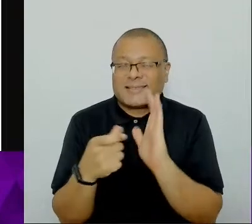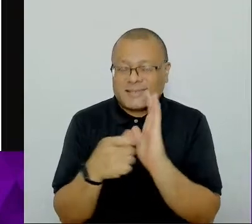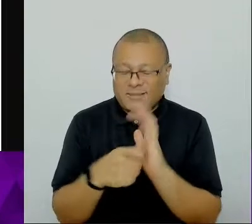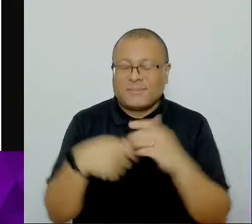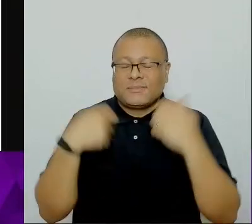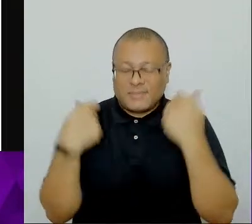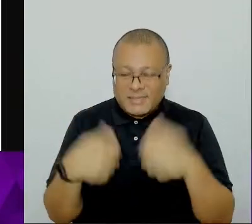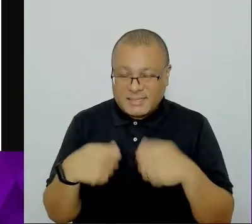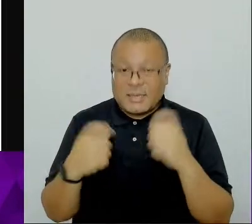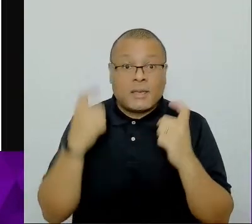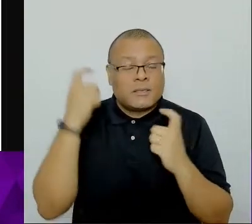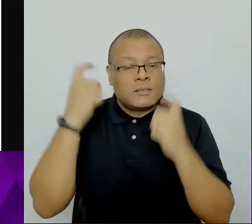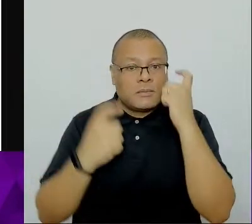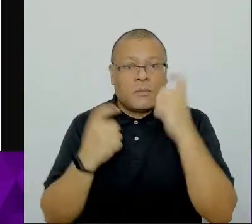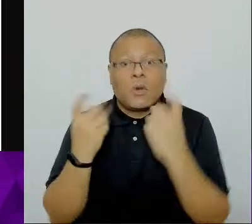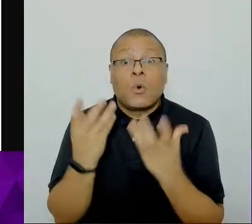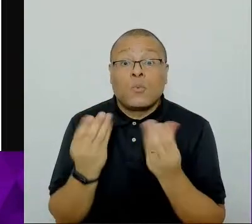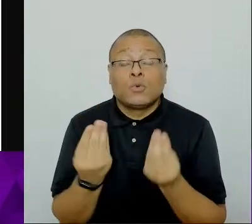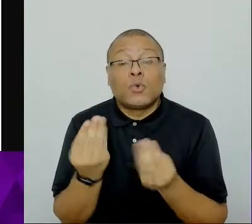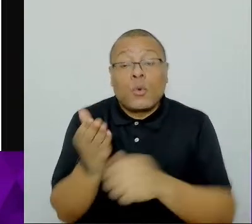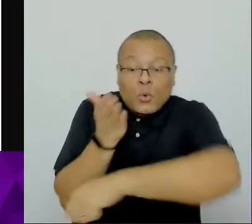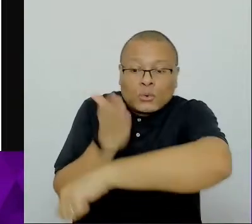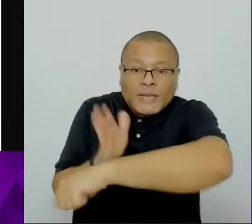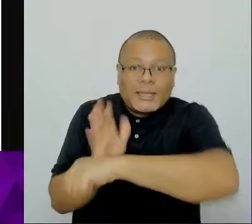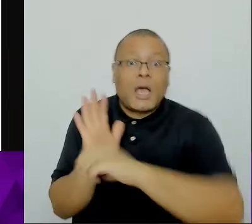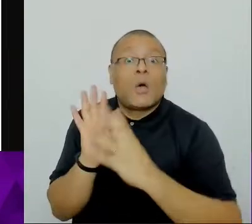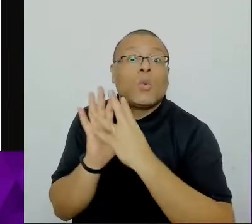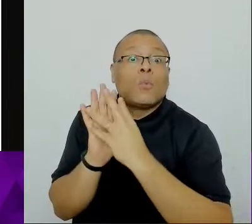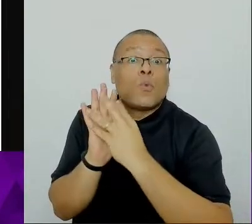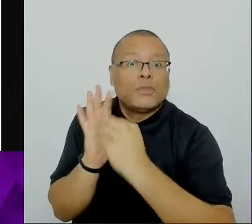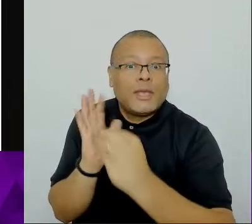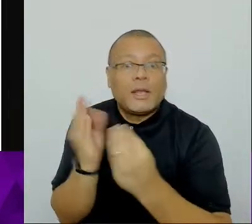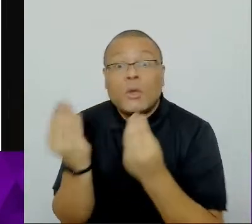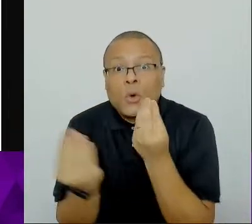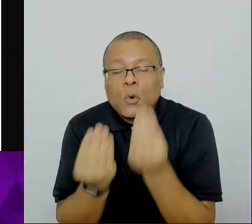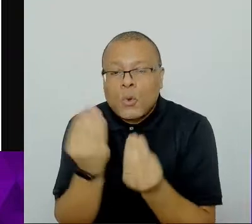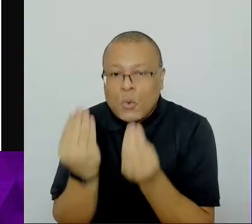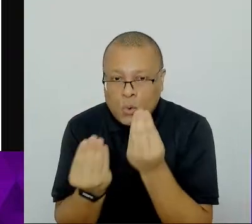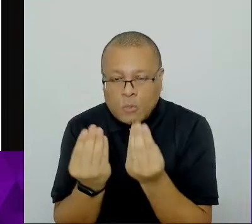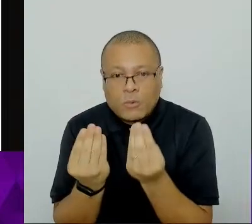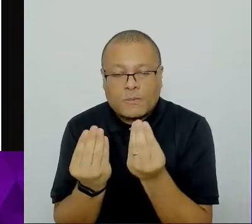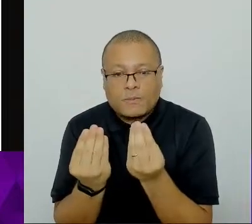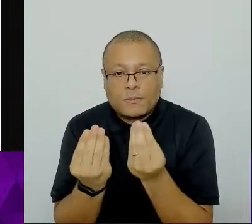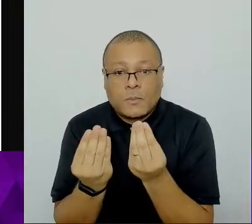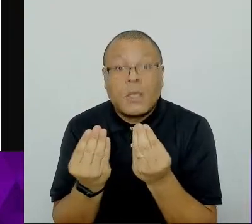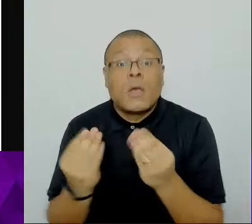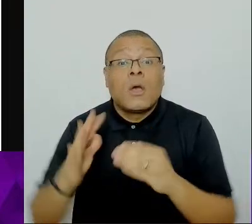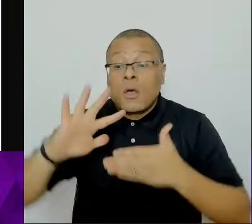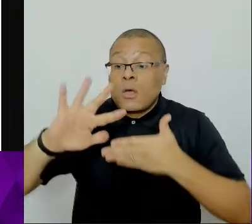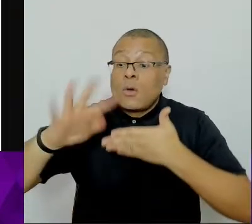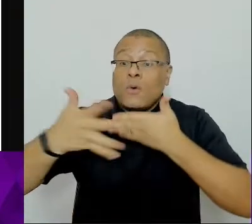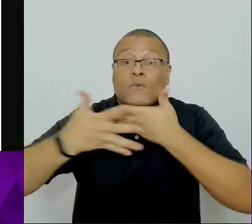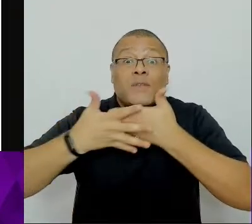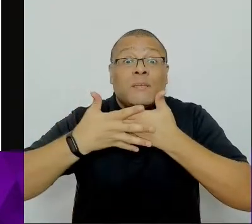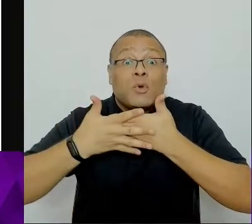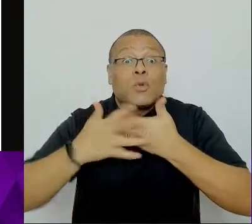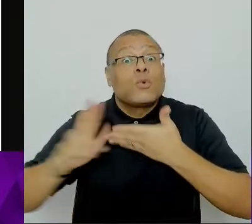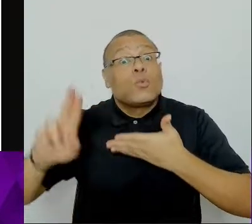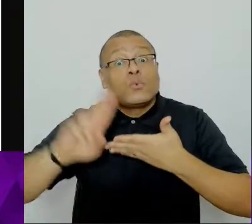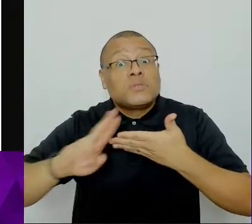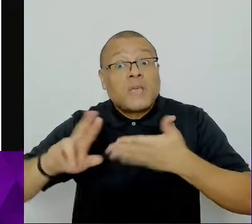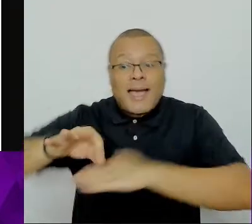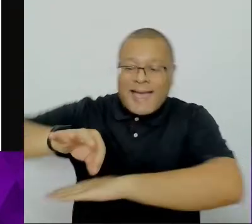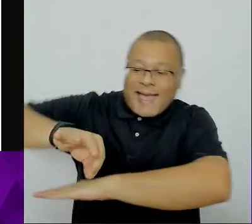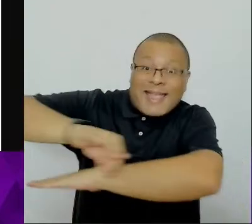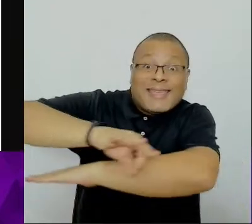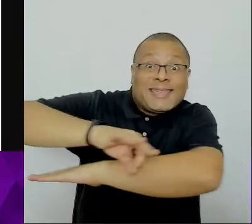gente se preocupa muito em como treinar os modelos, em quais frameworks utilizar, qual arquitetura usar